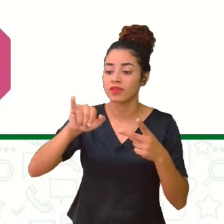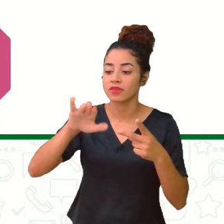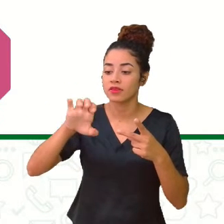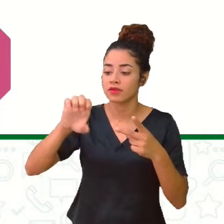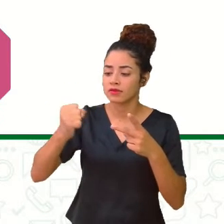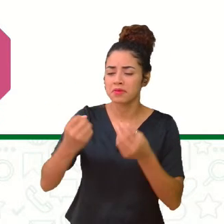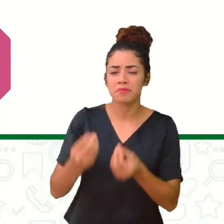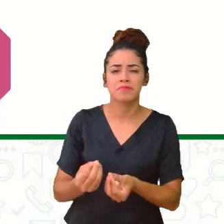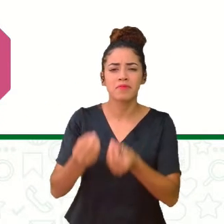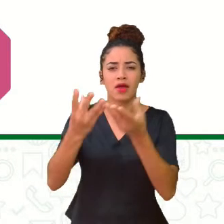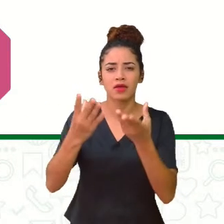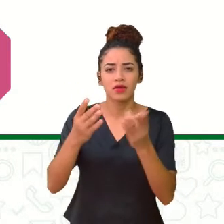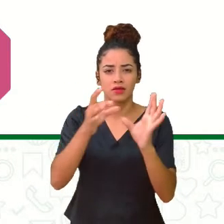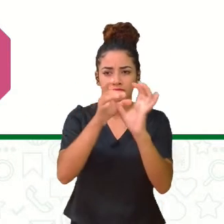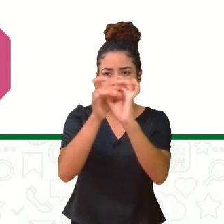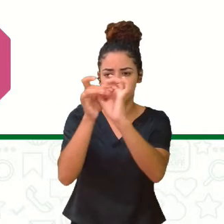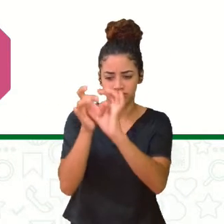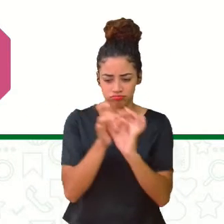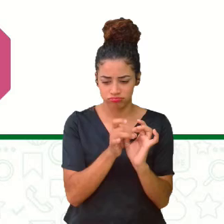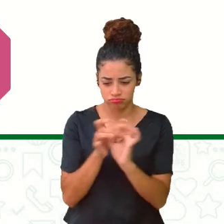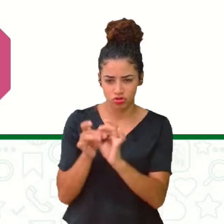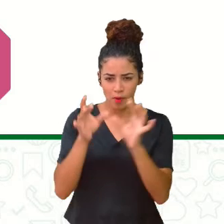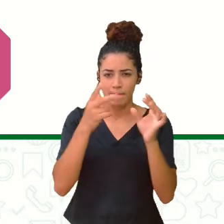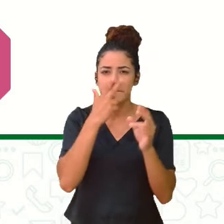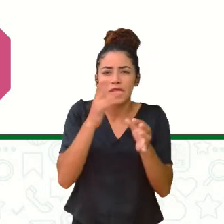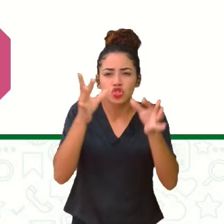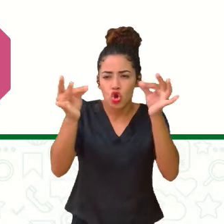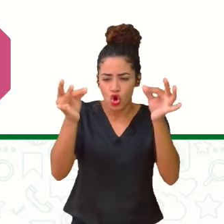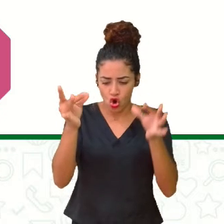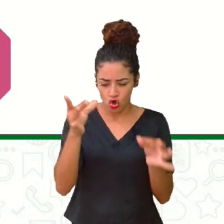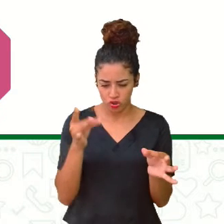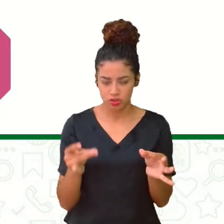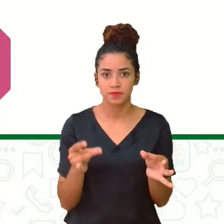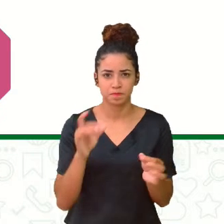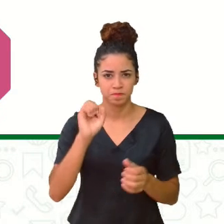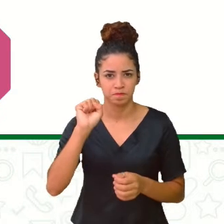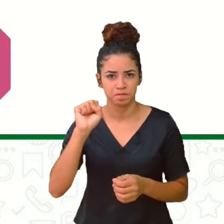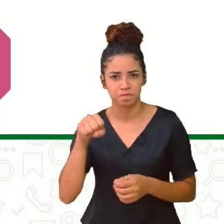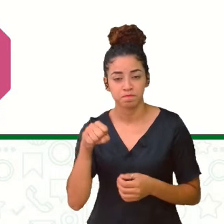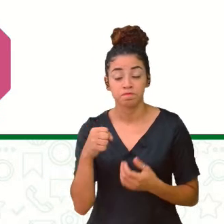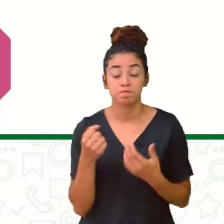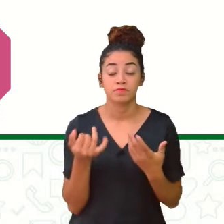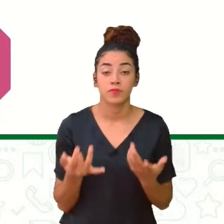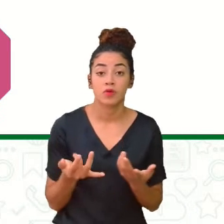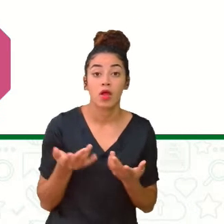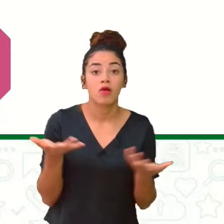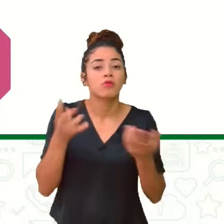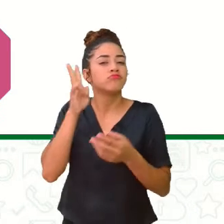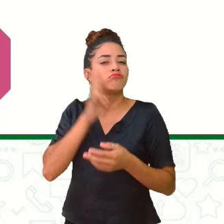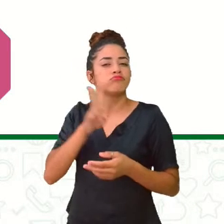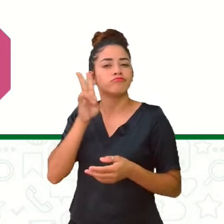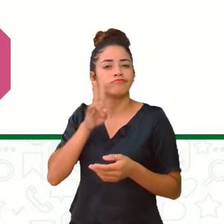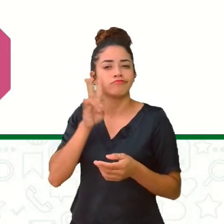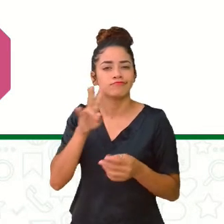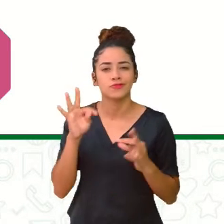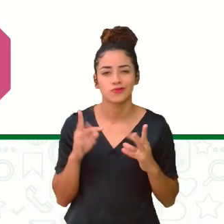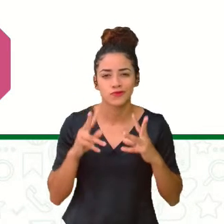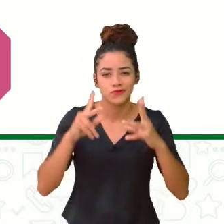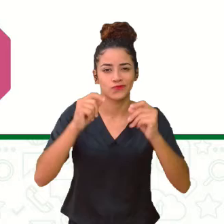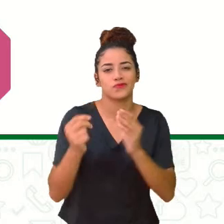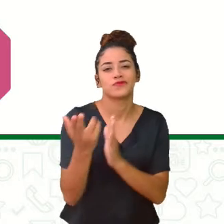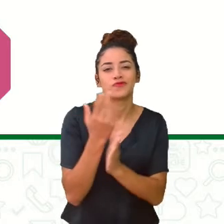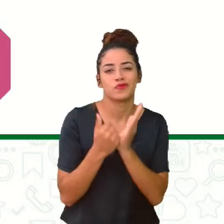esses segmentos, tá certo? Então, recordando, eu coloquei que nós vimos todas aquelas figuras